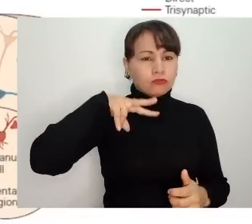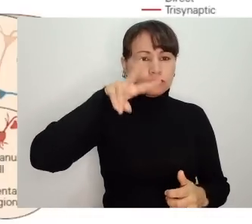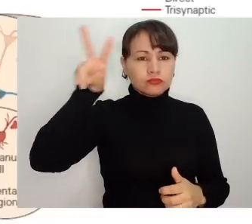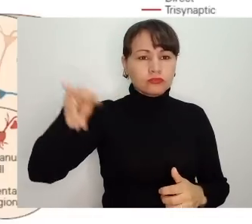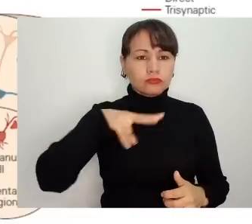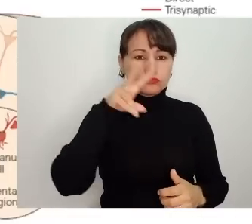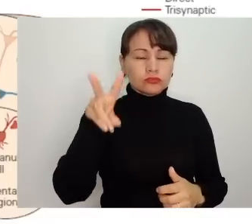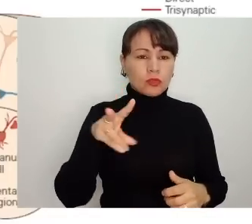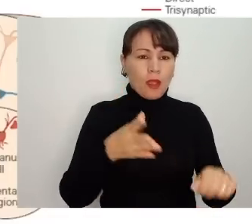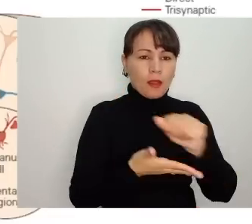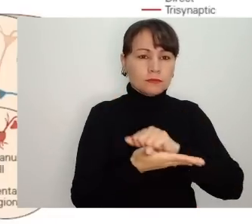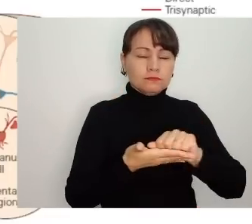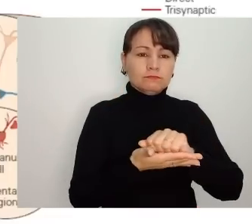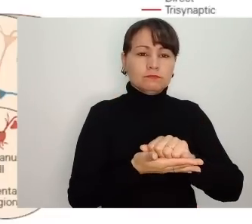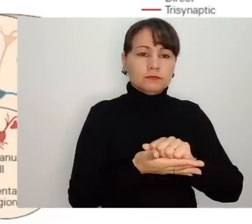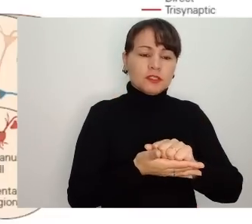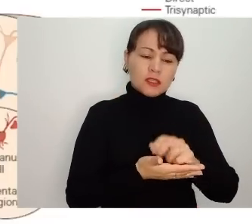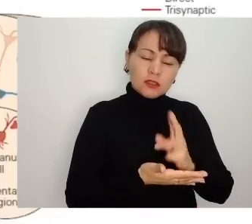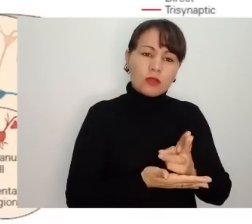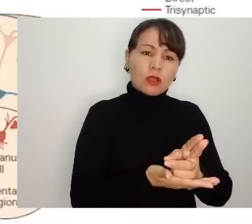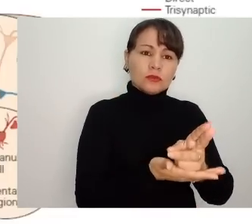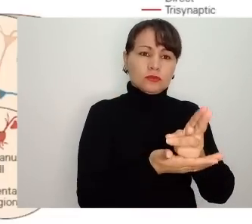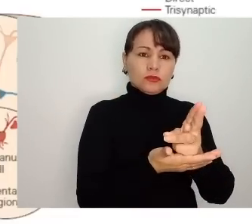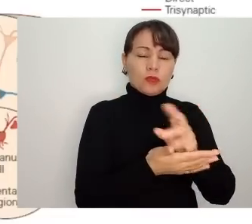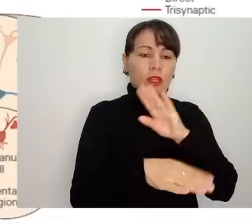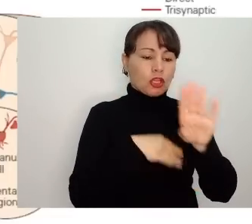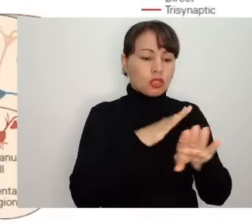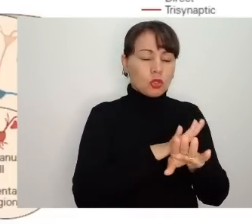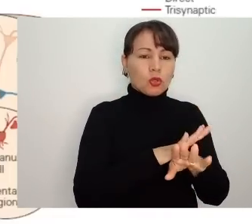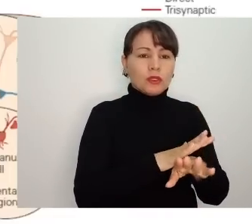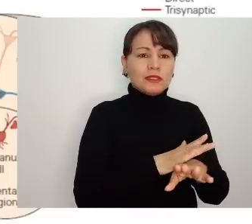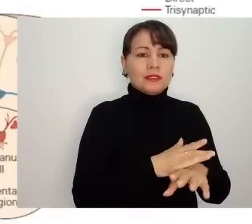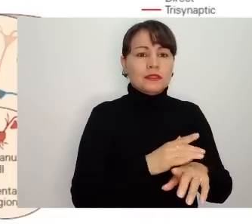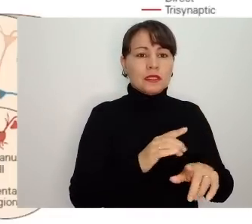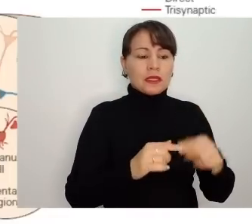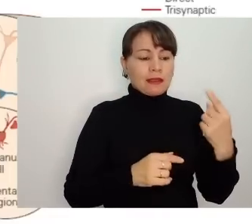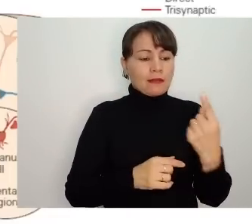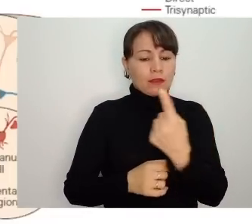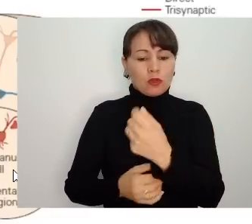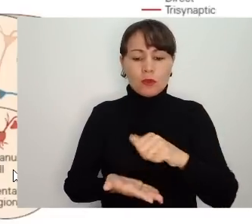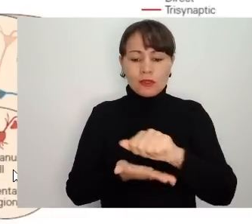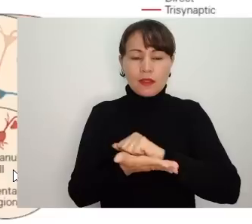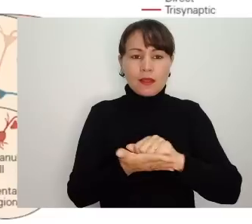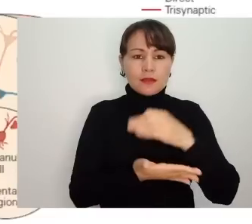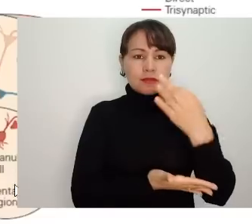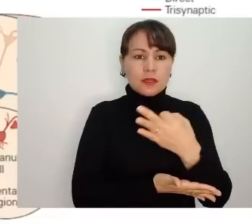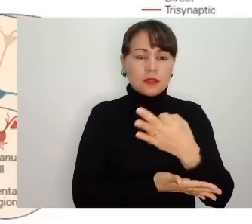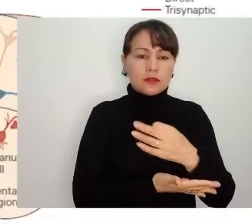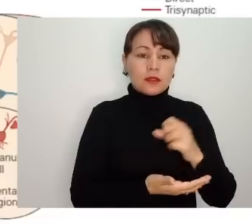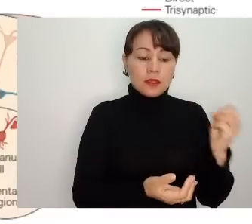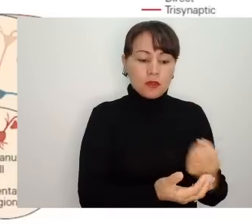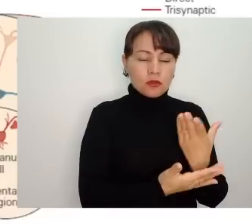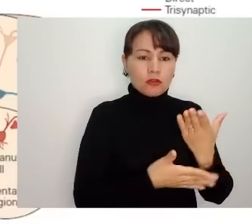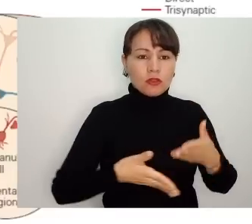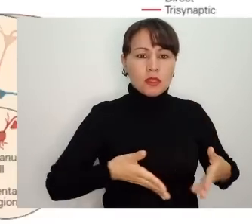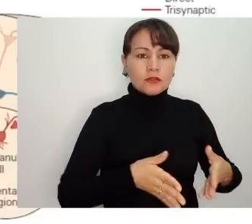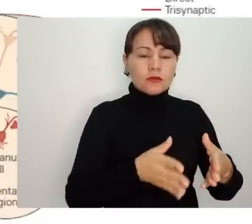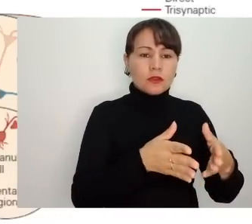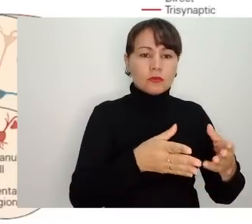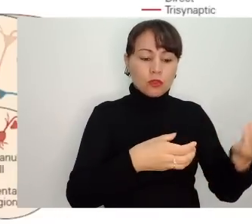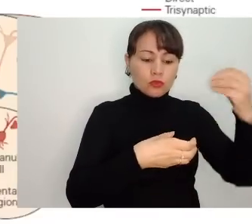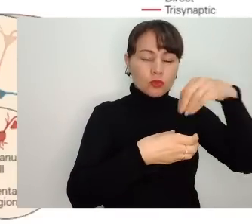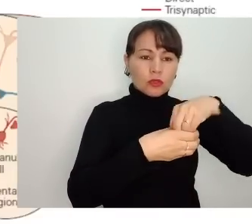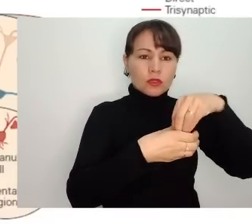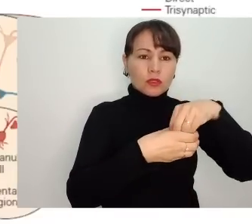visuais vão para as áreas visuais e assim sucessivamente. Então, esse é o caminho que acontece